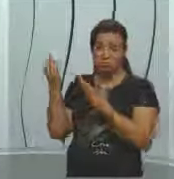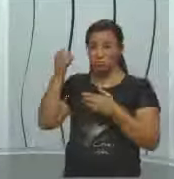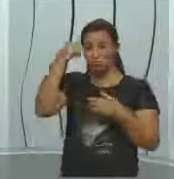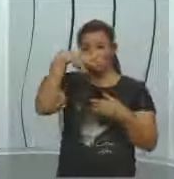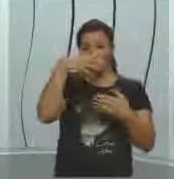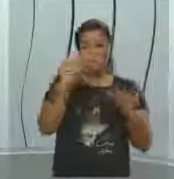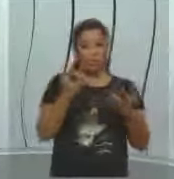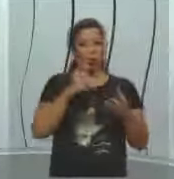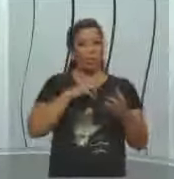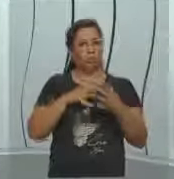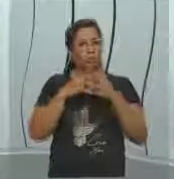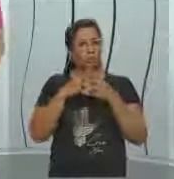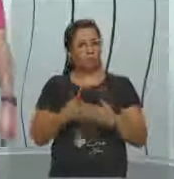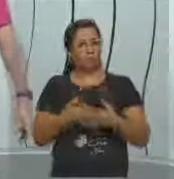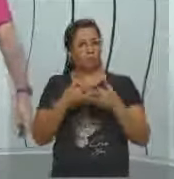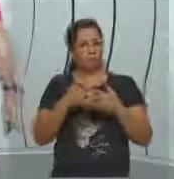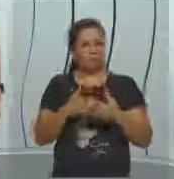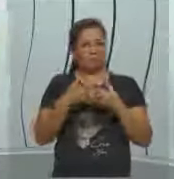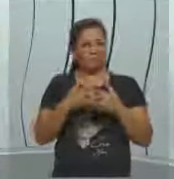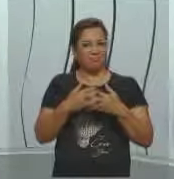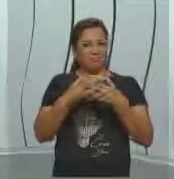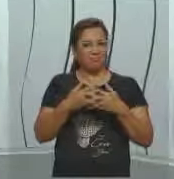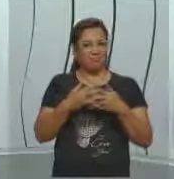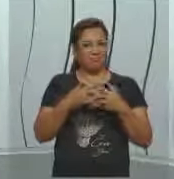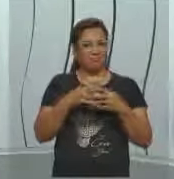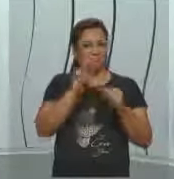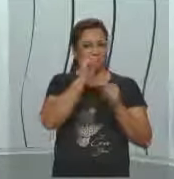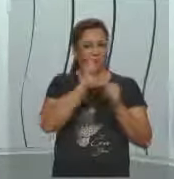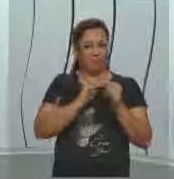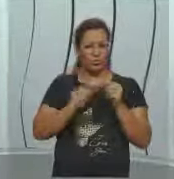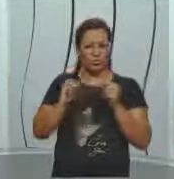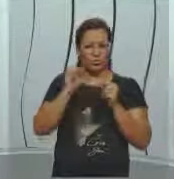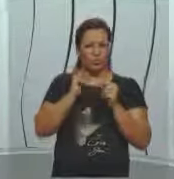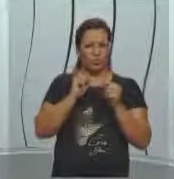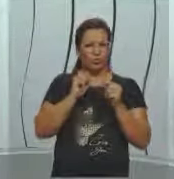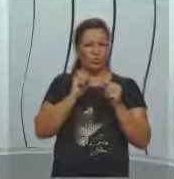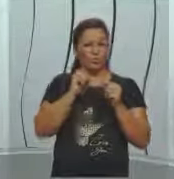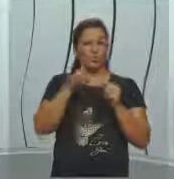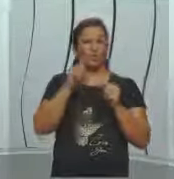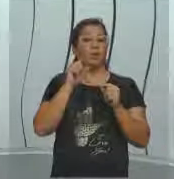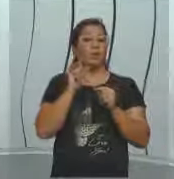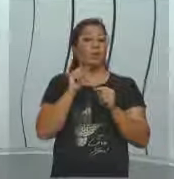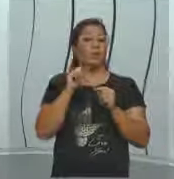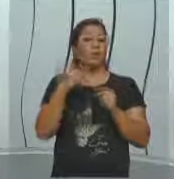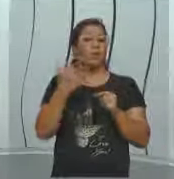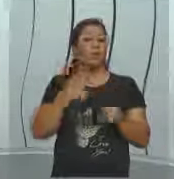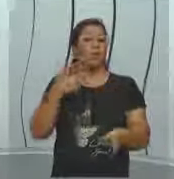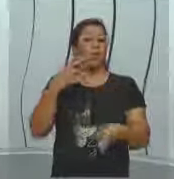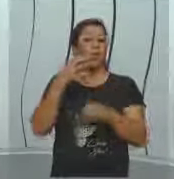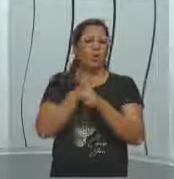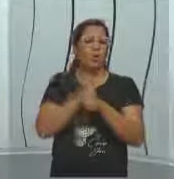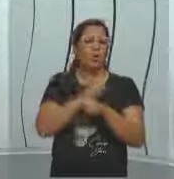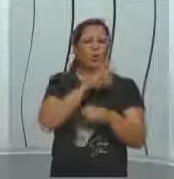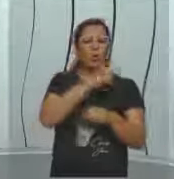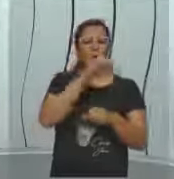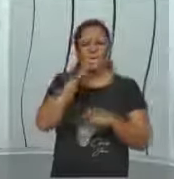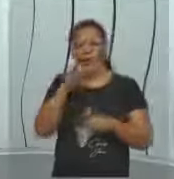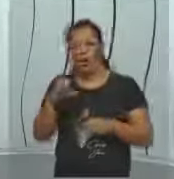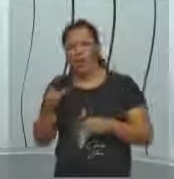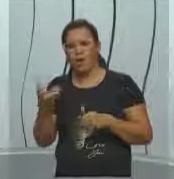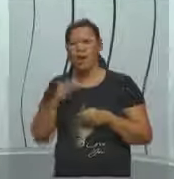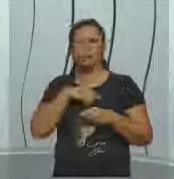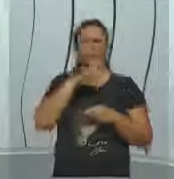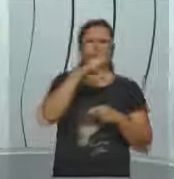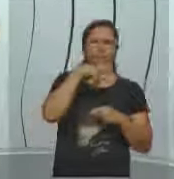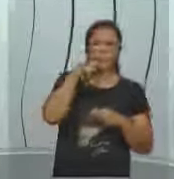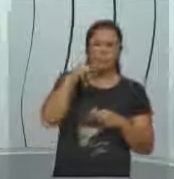pode ser esse daqui, cheio de componentes. A lógica por trás, para a gente calcular corrente, tensão,